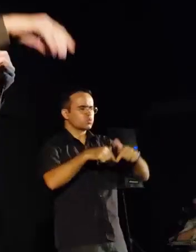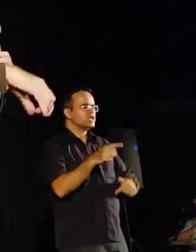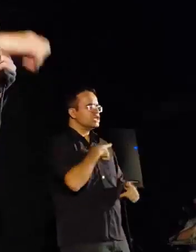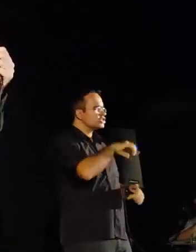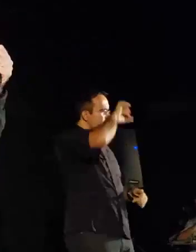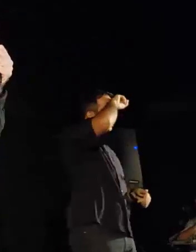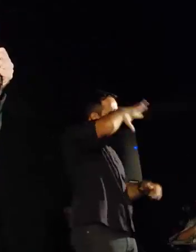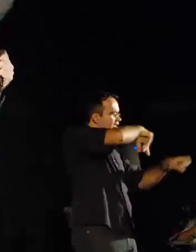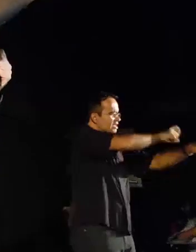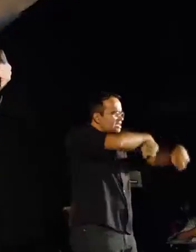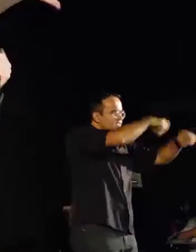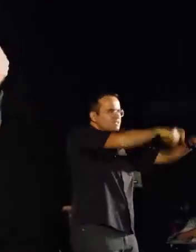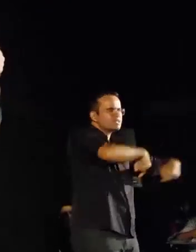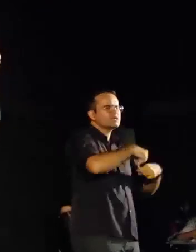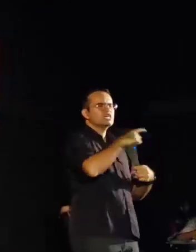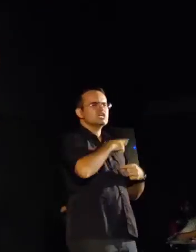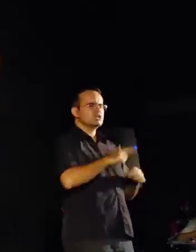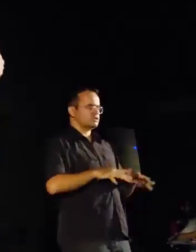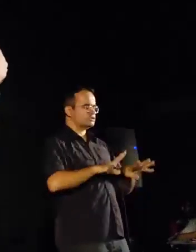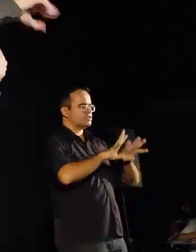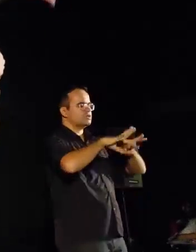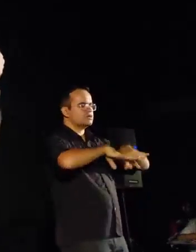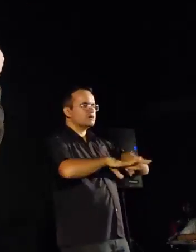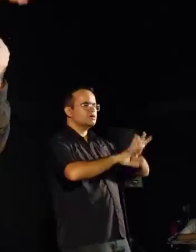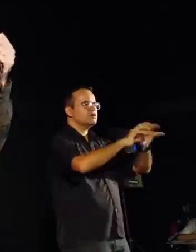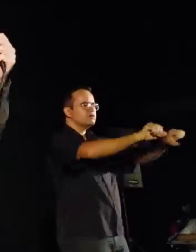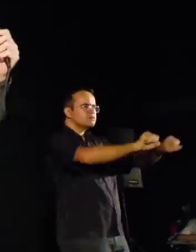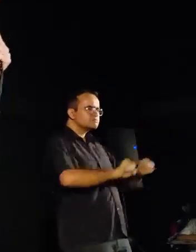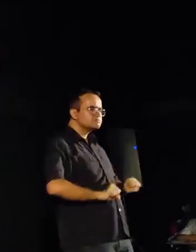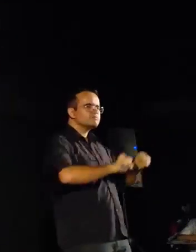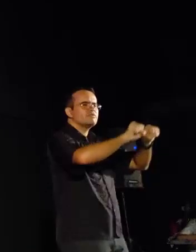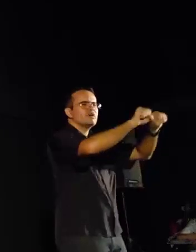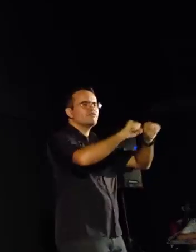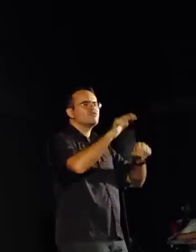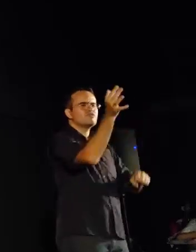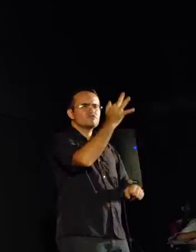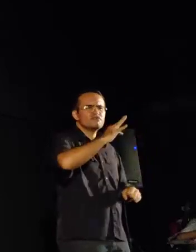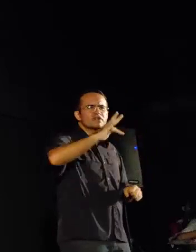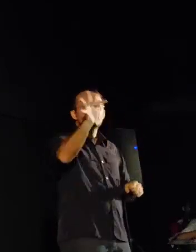Mineiros na Silésia, tecelões na França, todo mundo em luta.